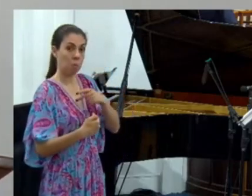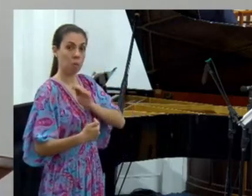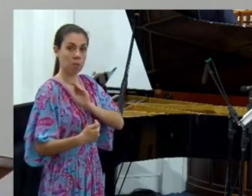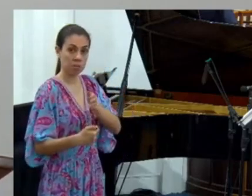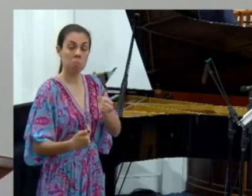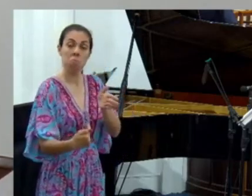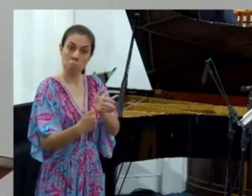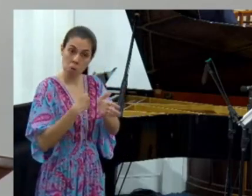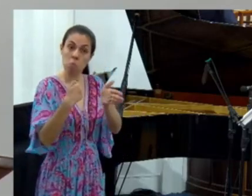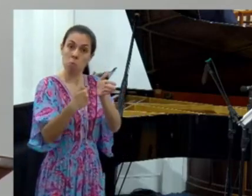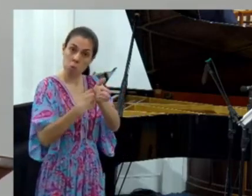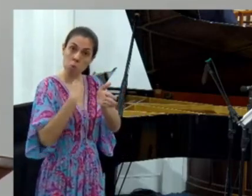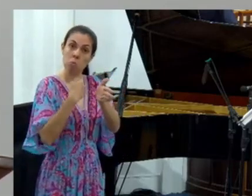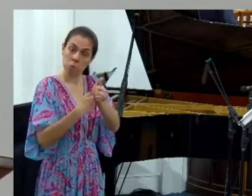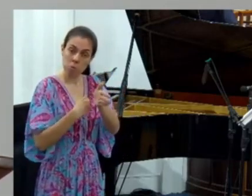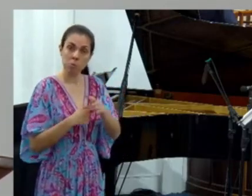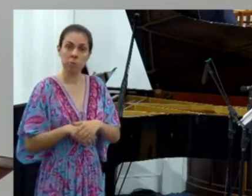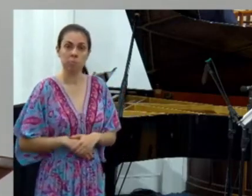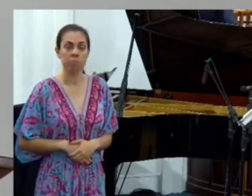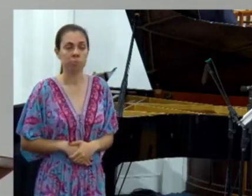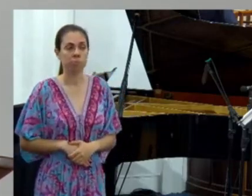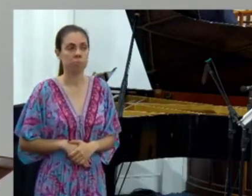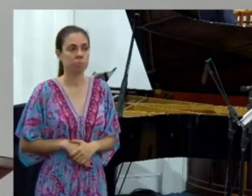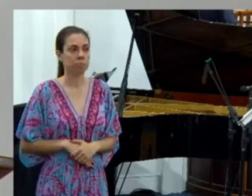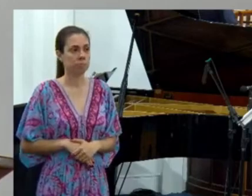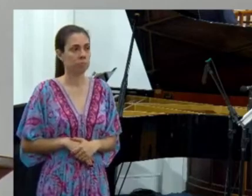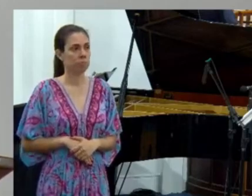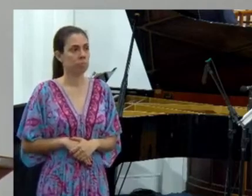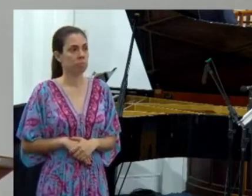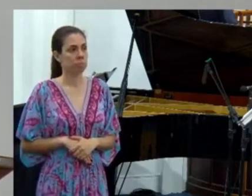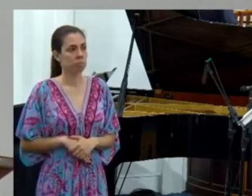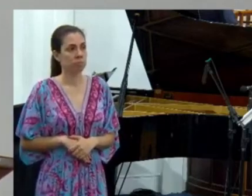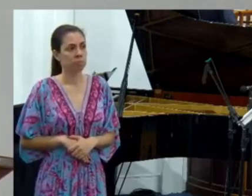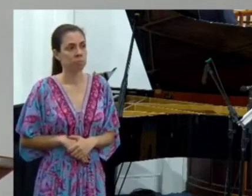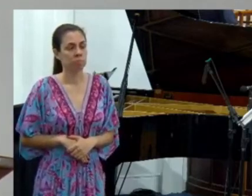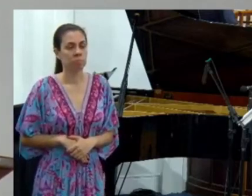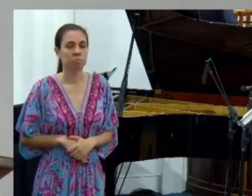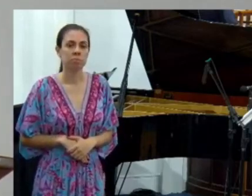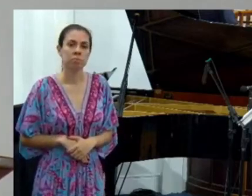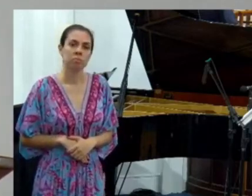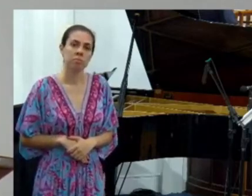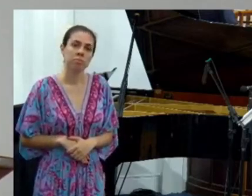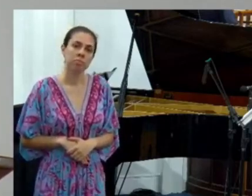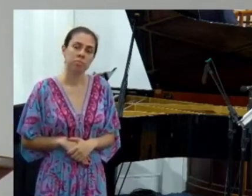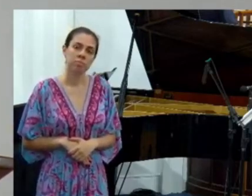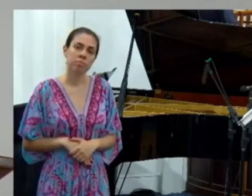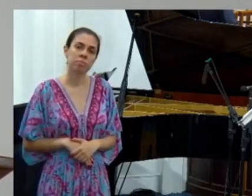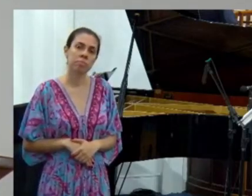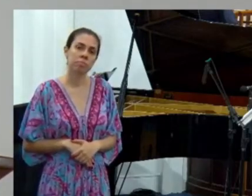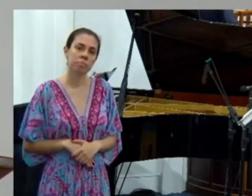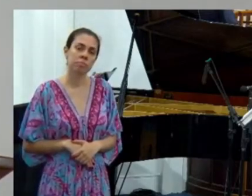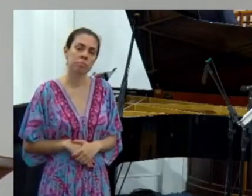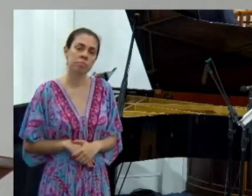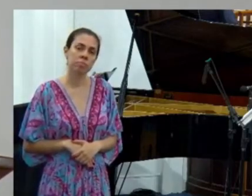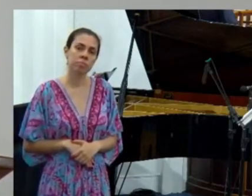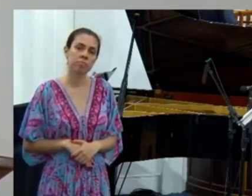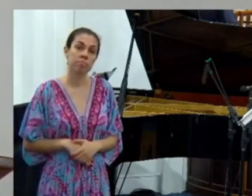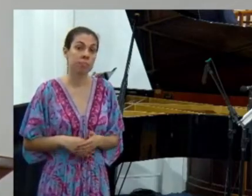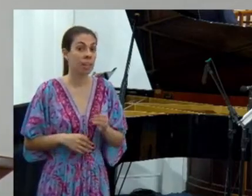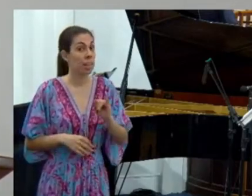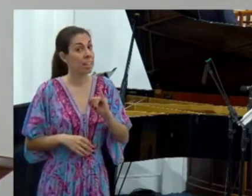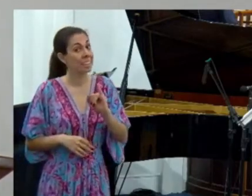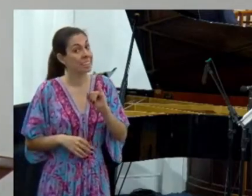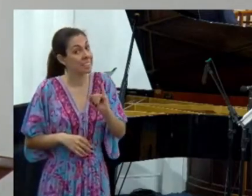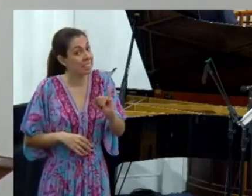propósitos, segundo o projeto do próprio Deus a nós. Caso contrário, o que resta é uma condenação.